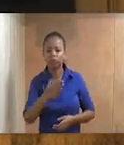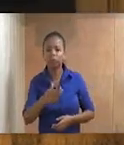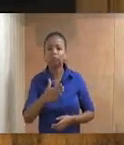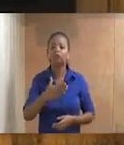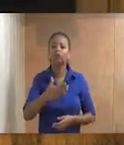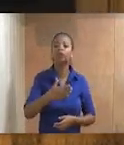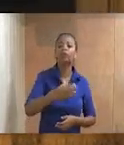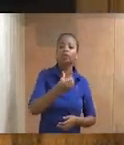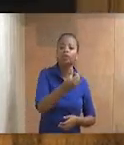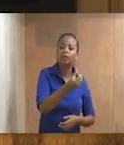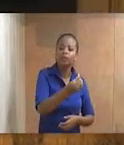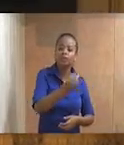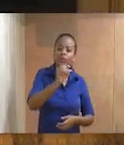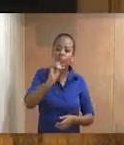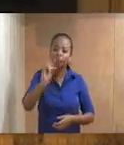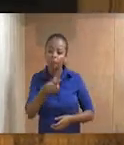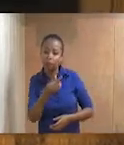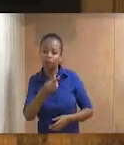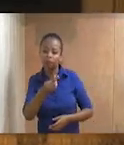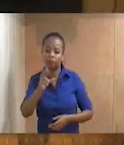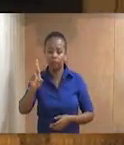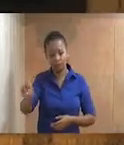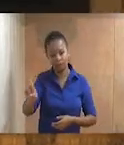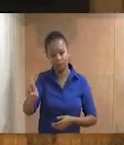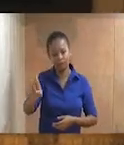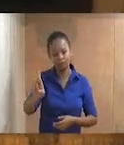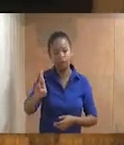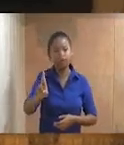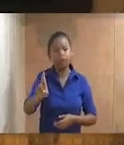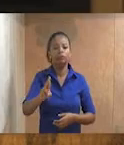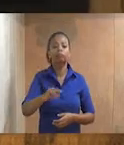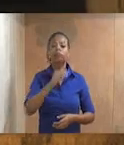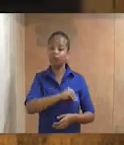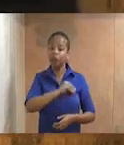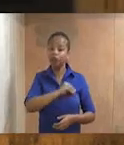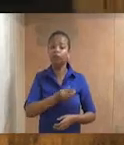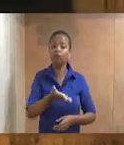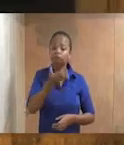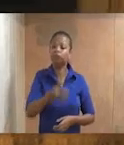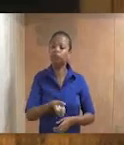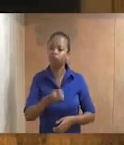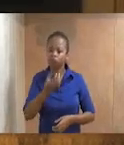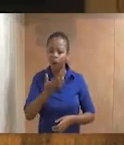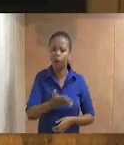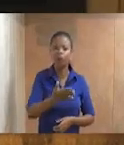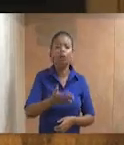de R$ 6.500. É um dos maiores salários